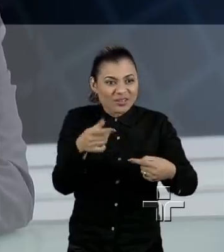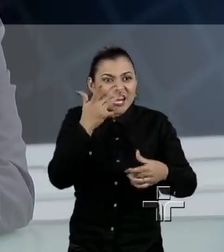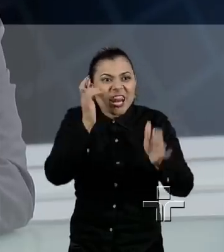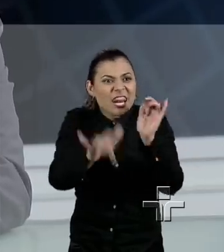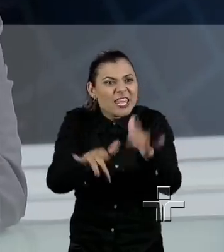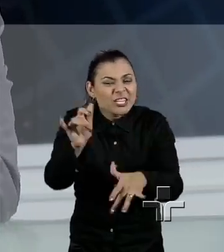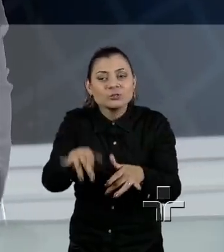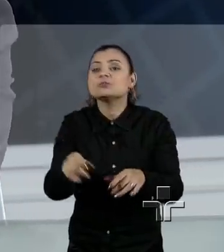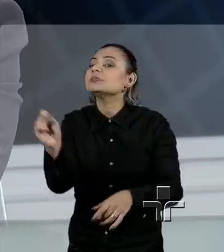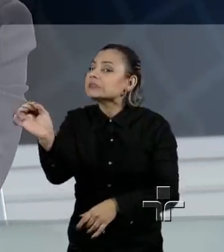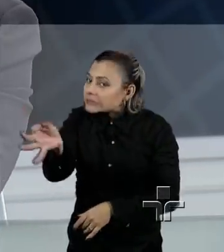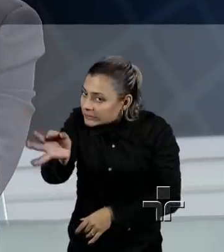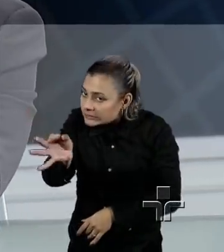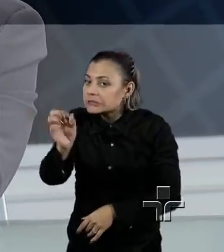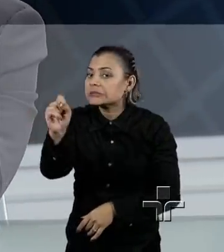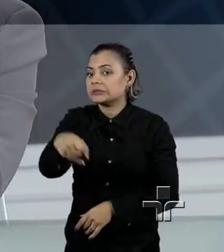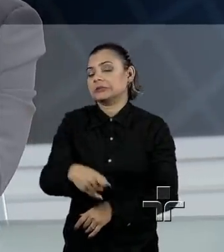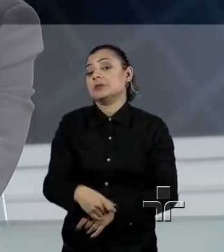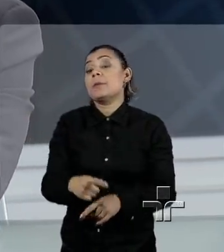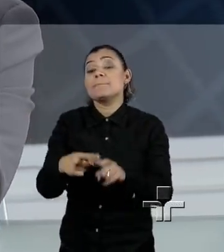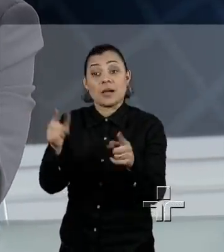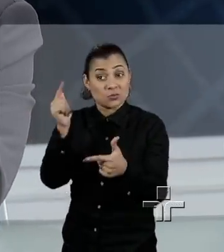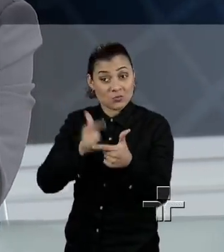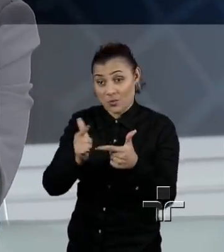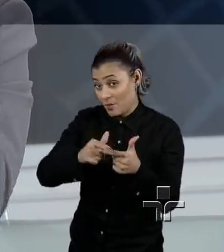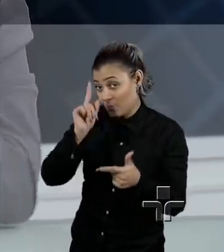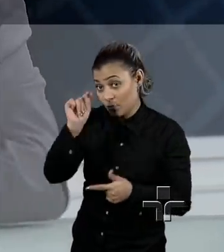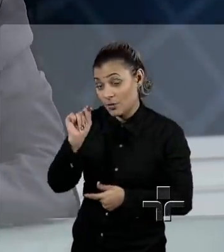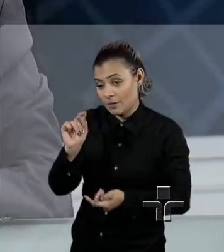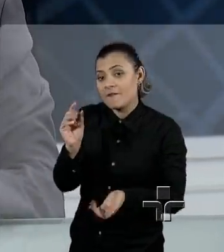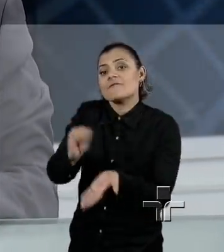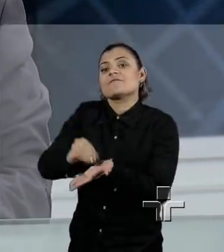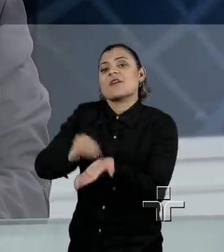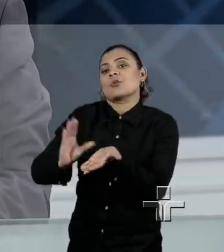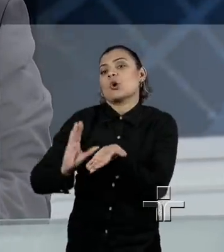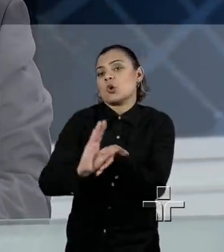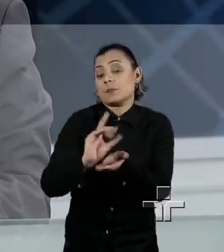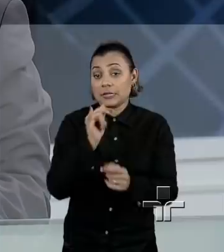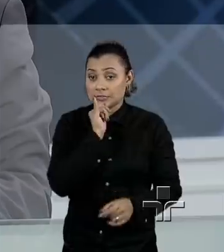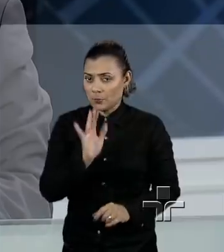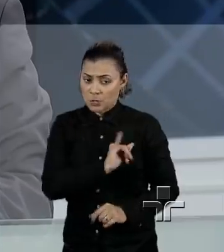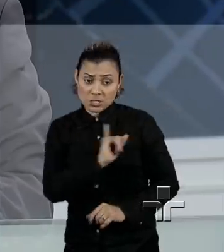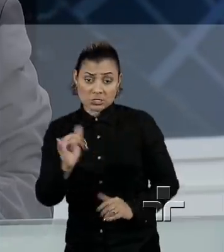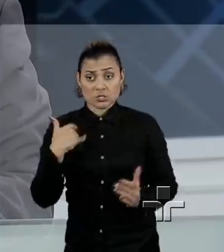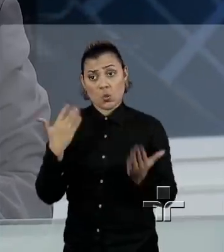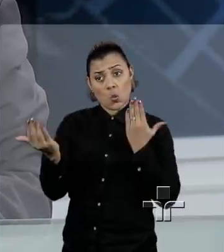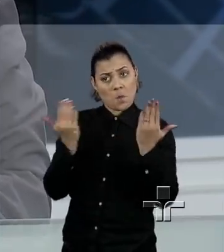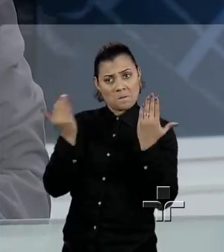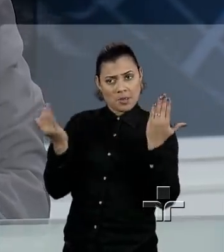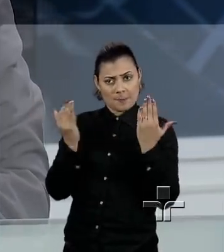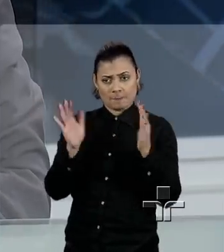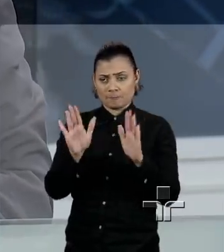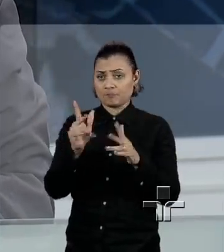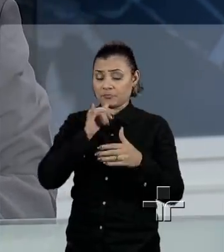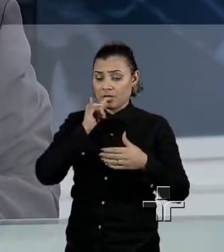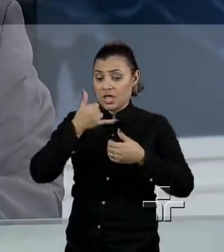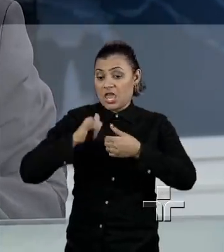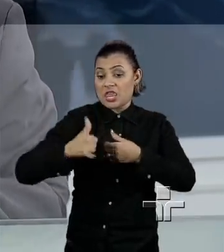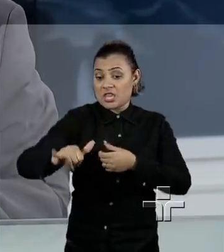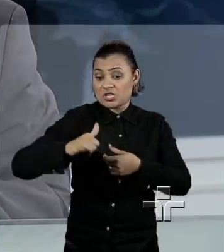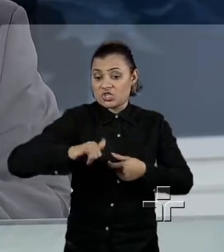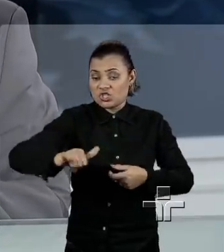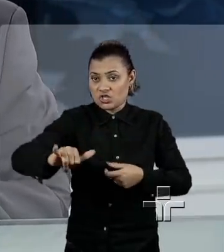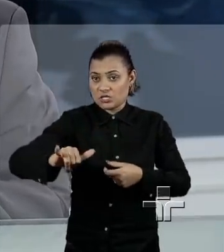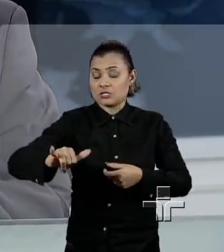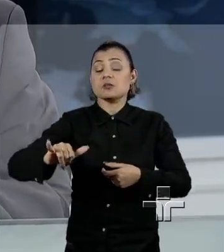esgoto. Exatamente. Mas o problema é que você tem que... Aí que falta a economia. Porque você fala assim, não, se eu comparar, produzir por quilowatt a partir de térmica,